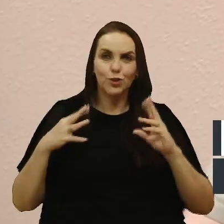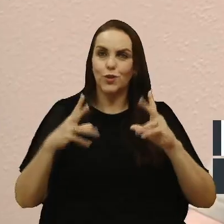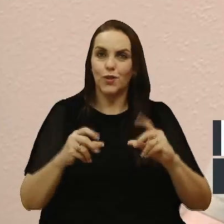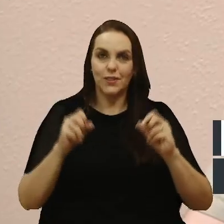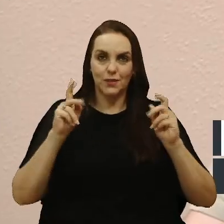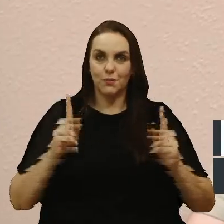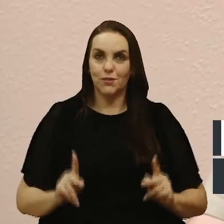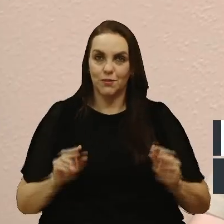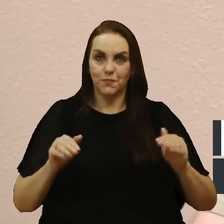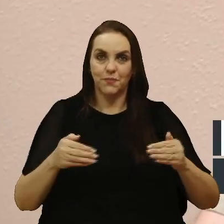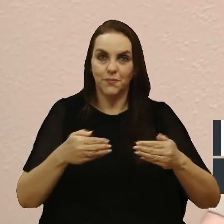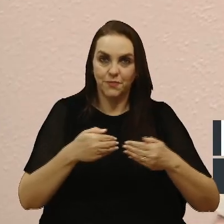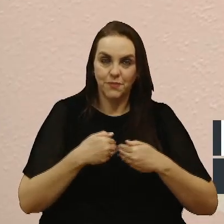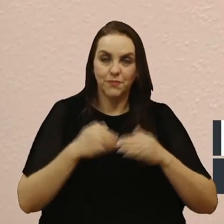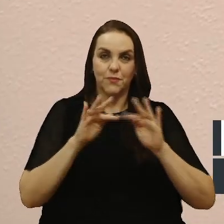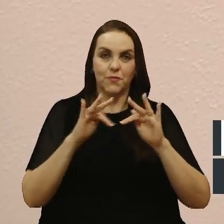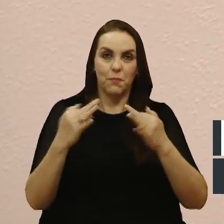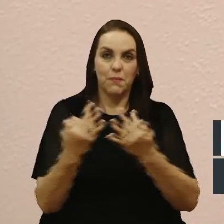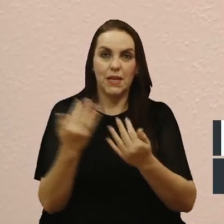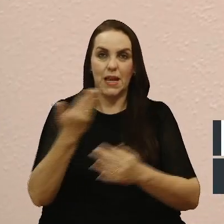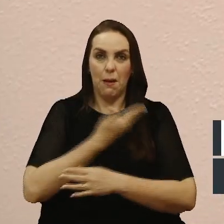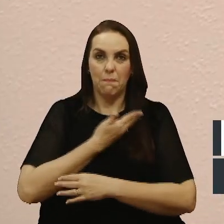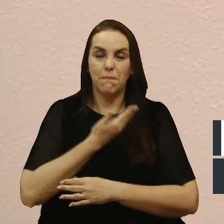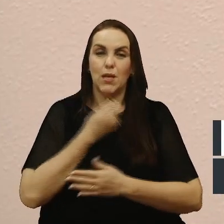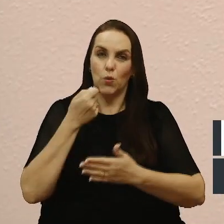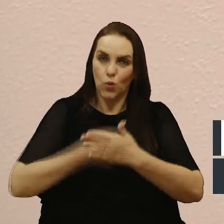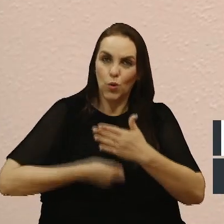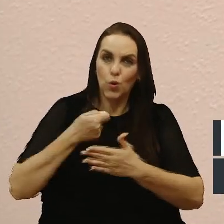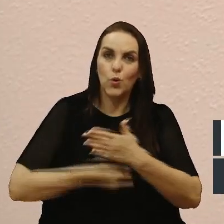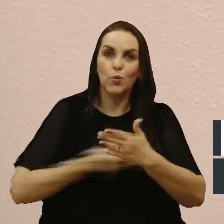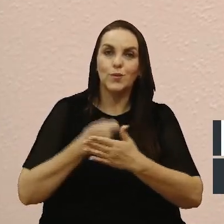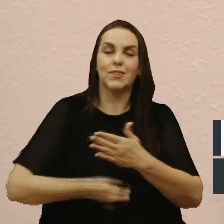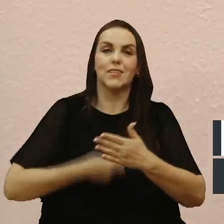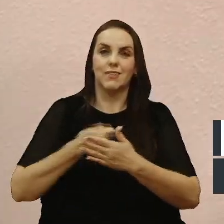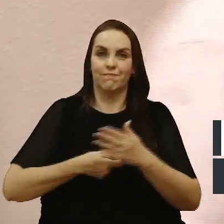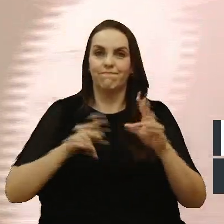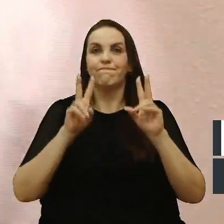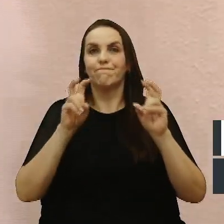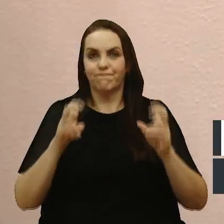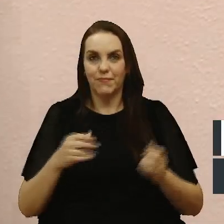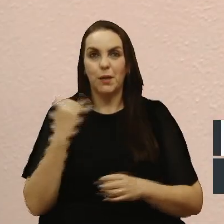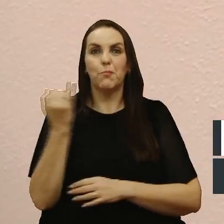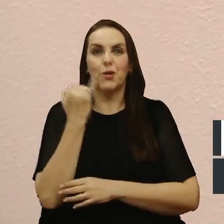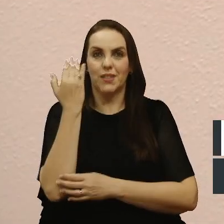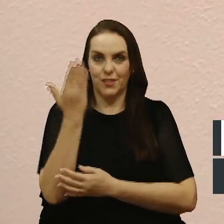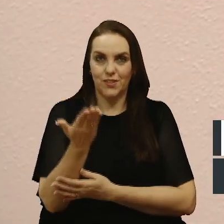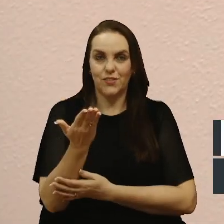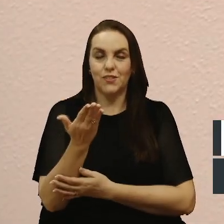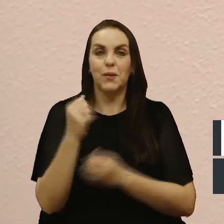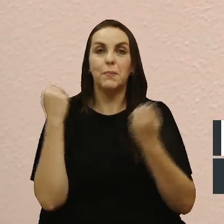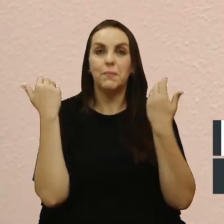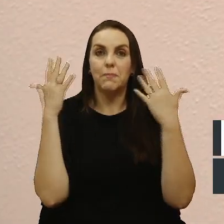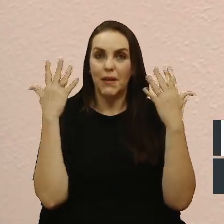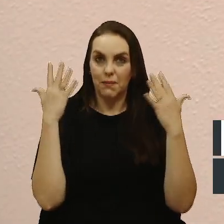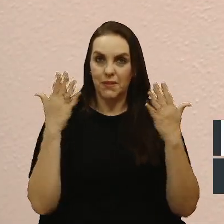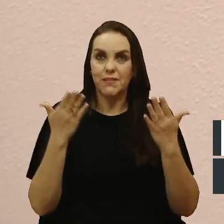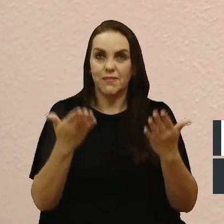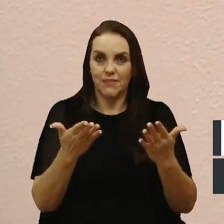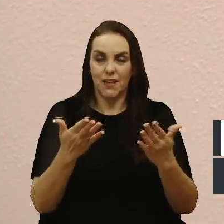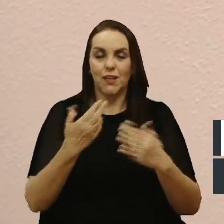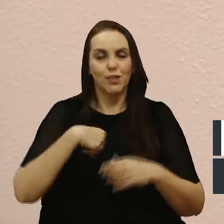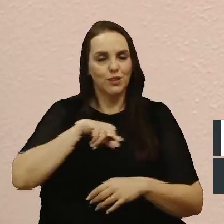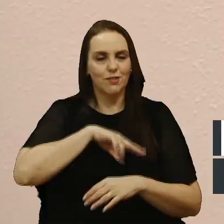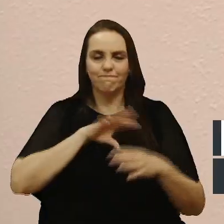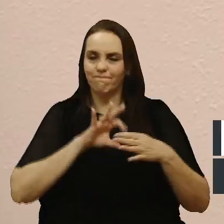autistas, os familiares, amigos aí que lutam tanto por essa causa tão importante, eu quero parabenizar e nos colocar